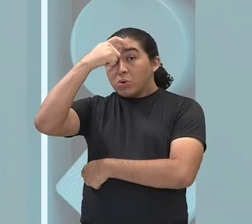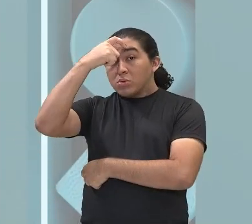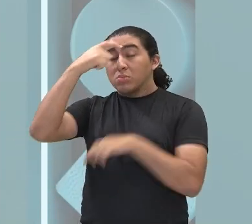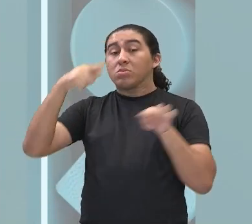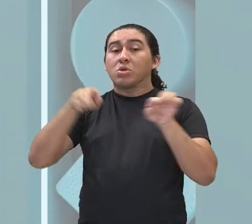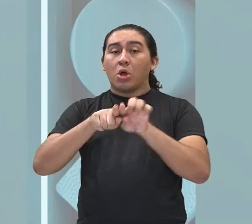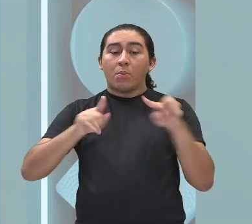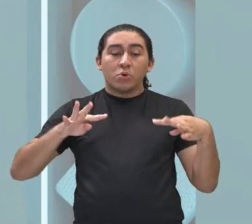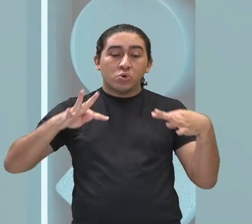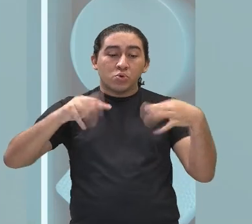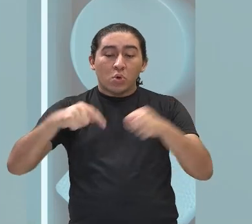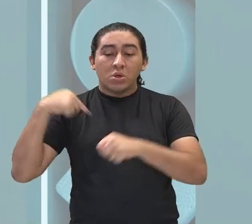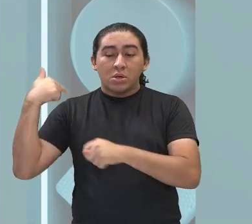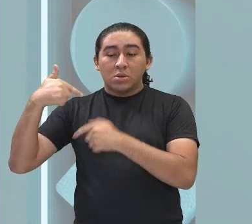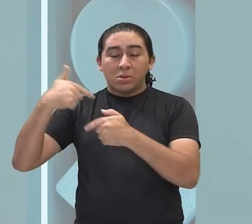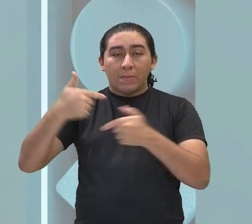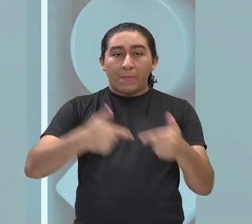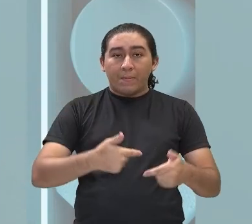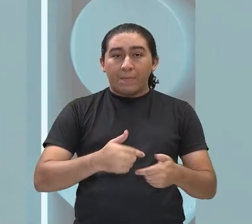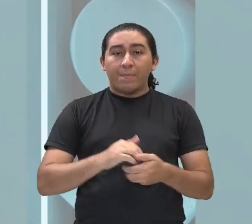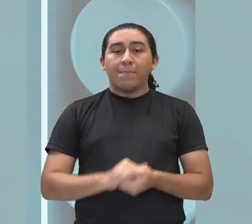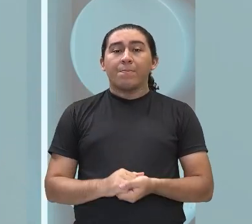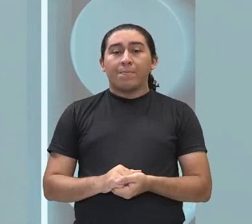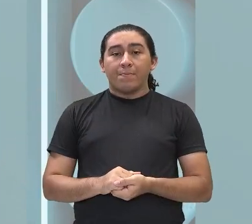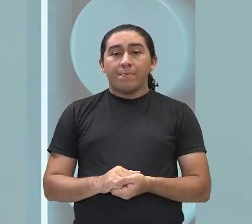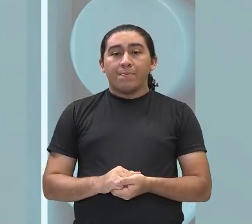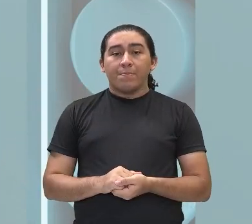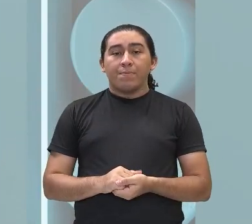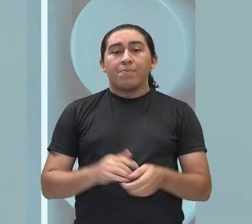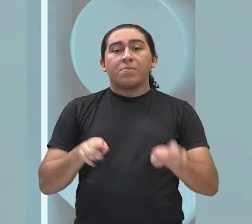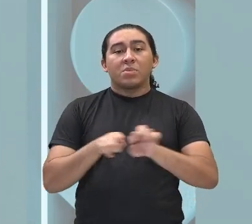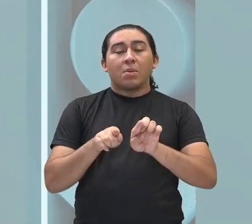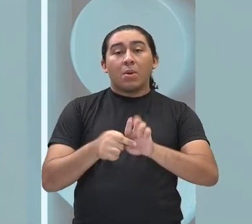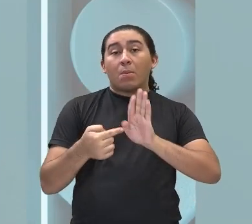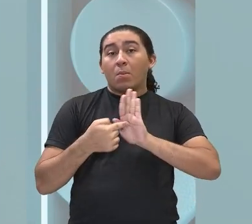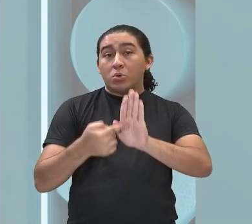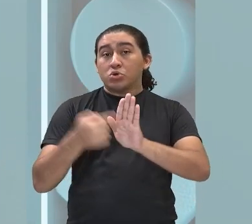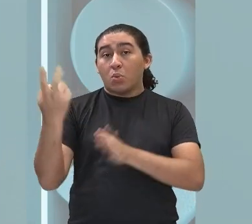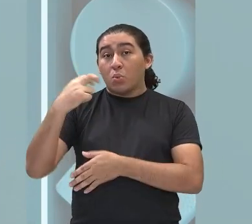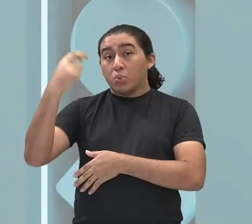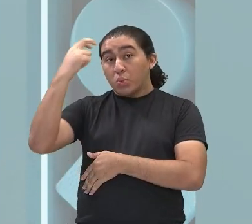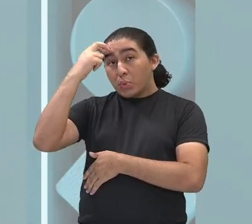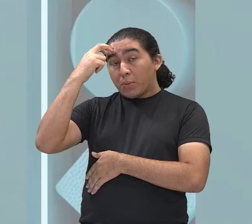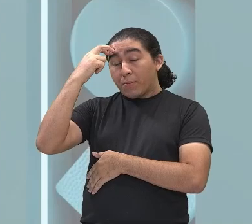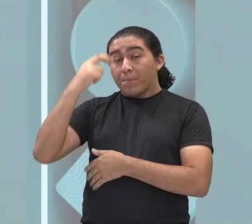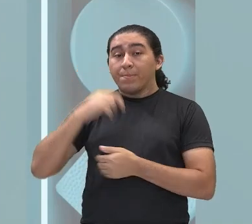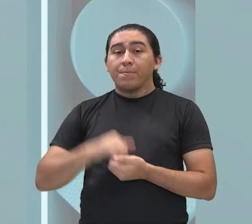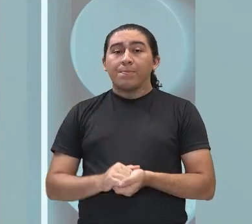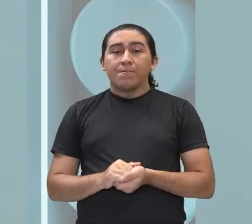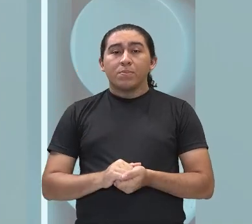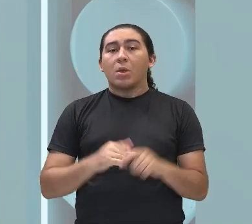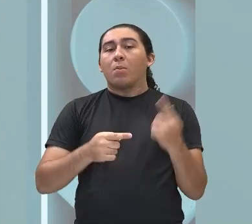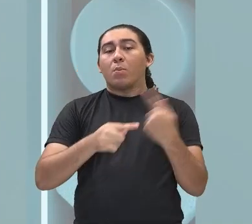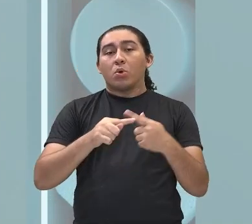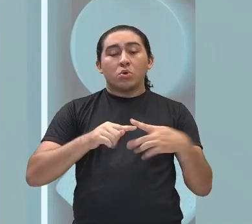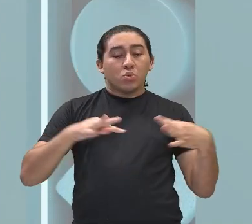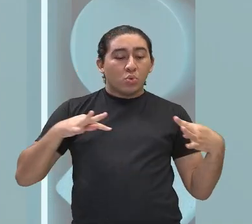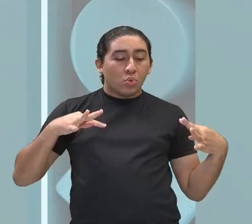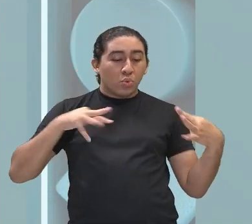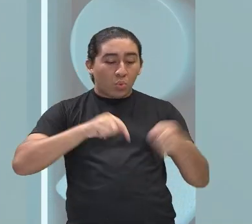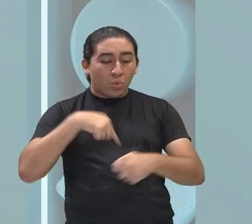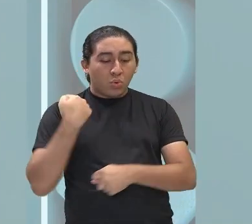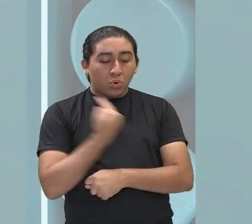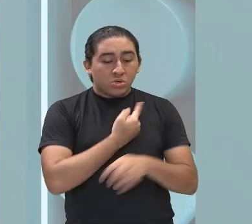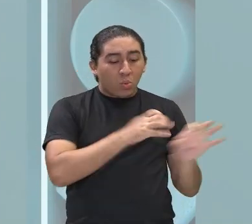essa ancestralidade. E, claro, trazendo a questão cultural, pois tudo isso que a gente está